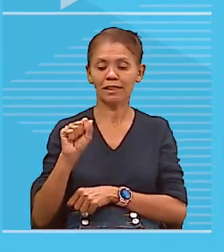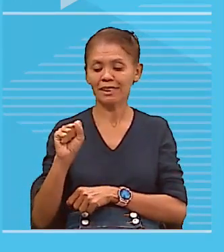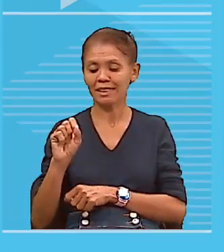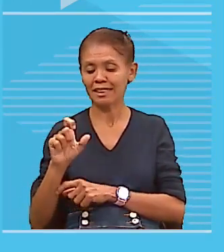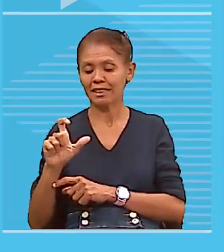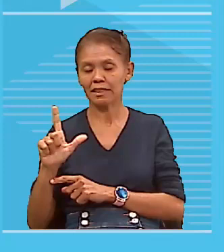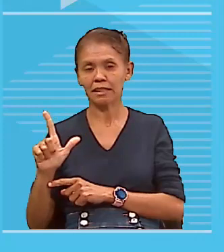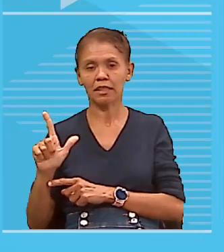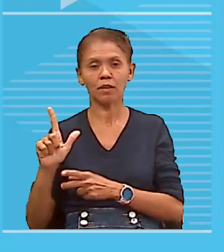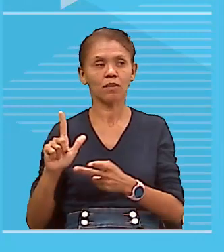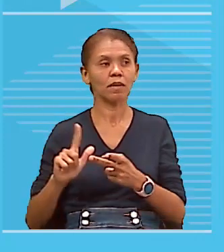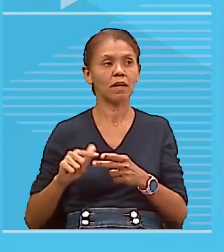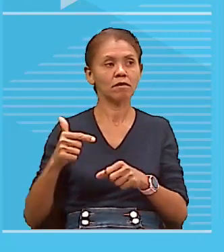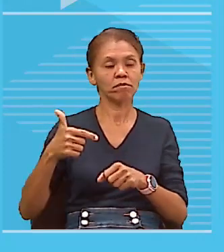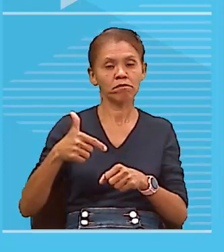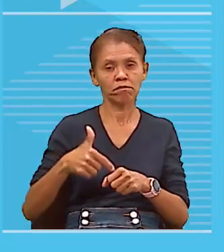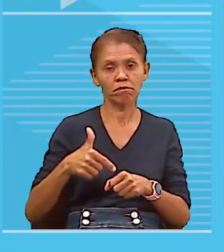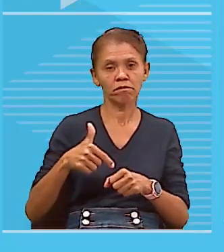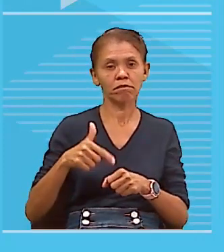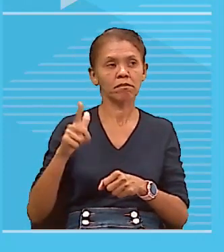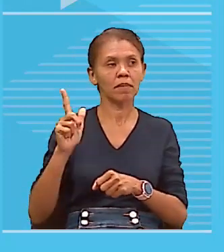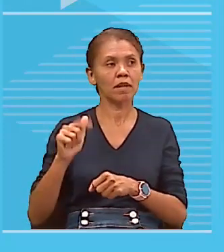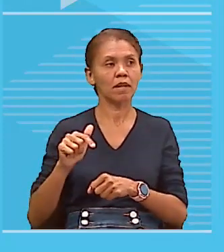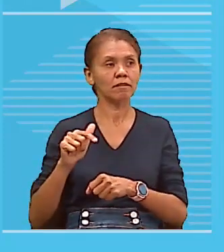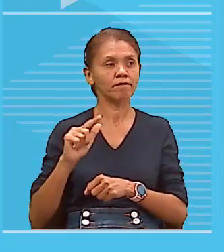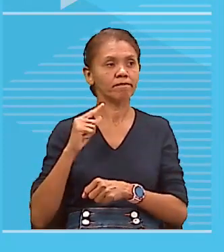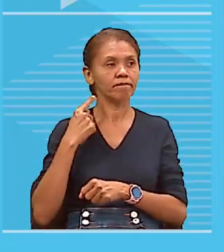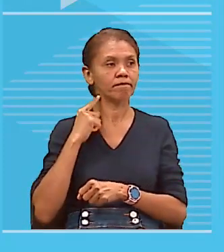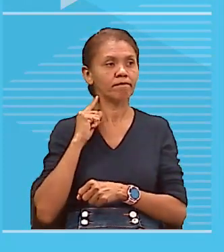deriva são poluentes.